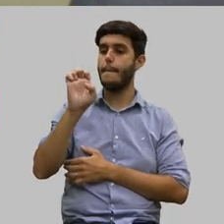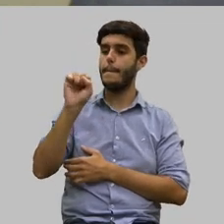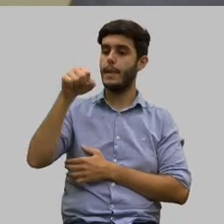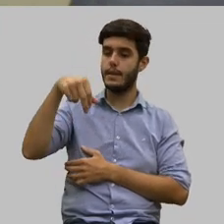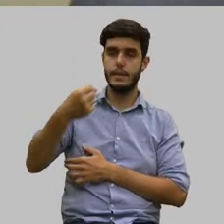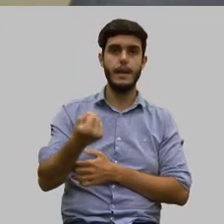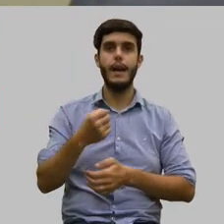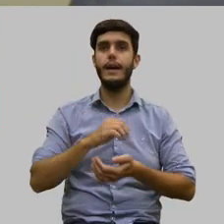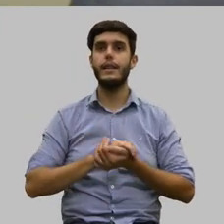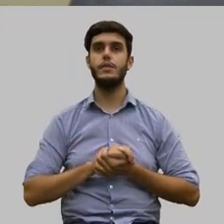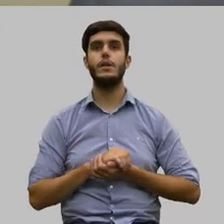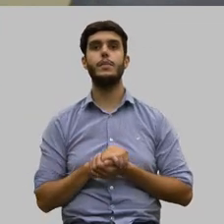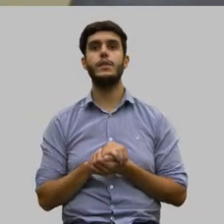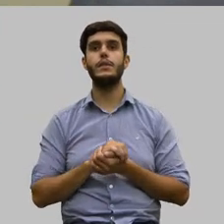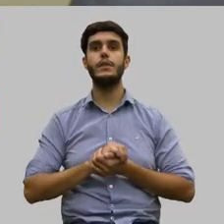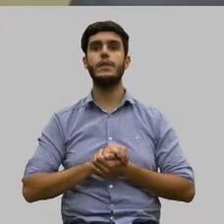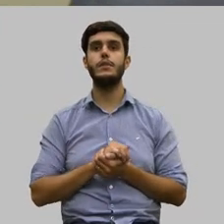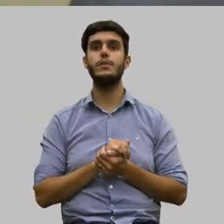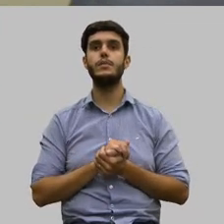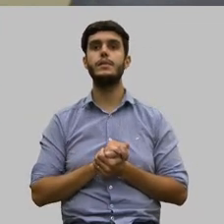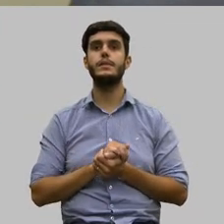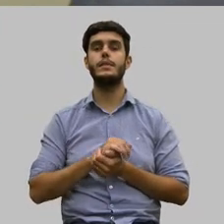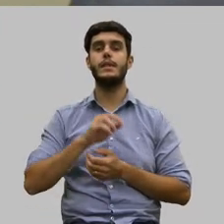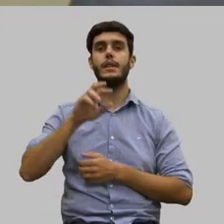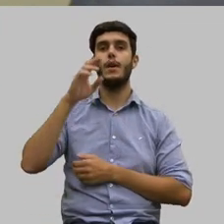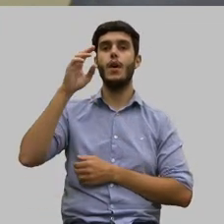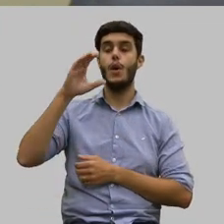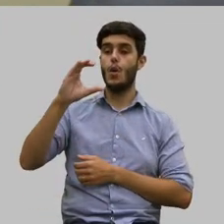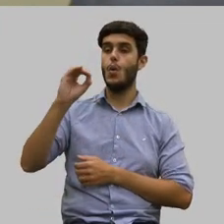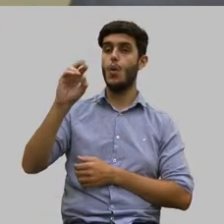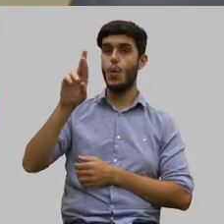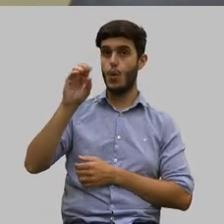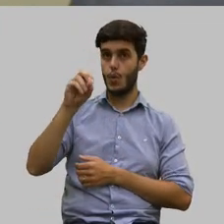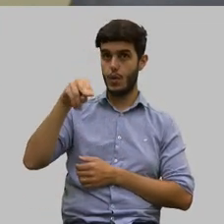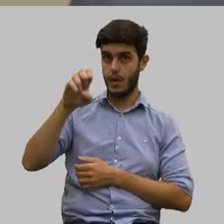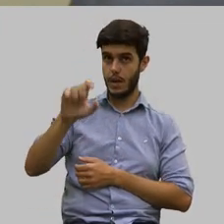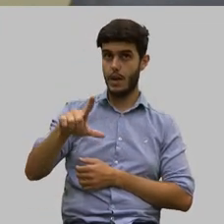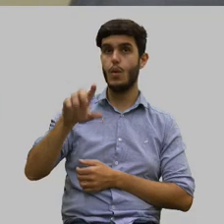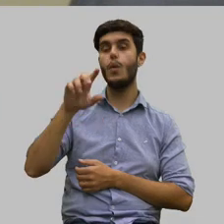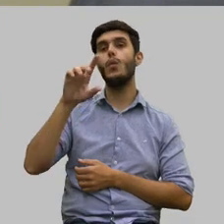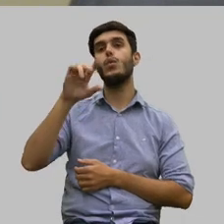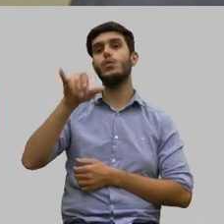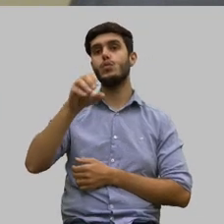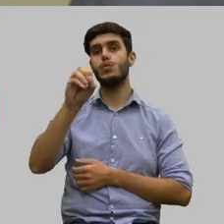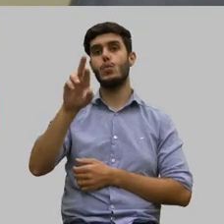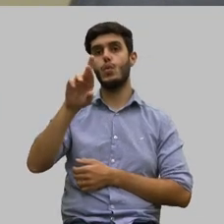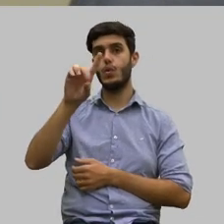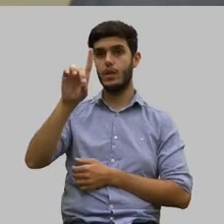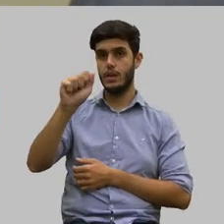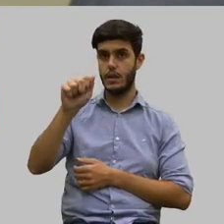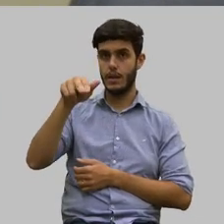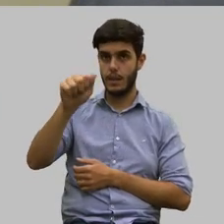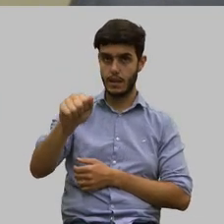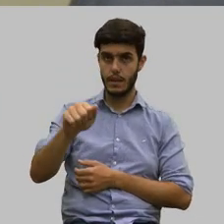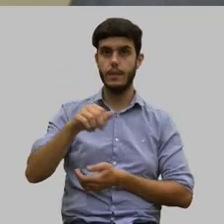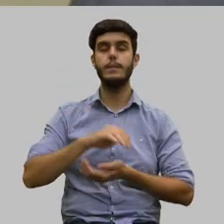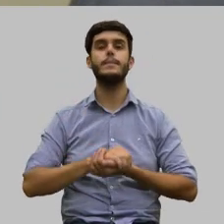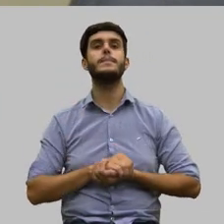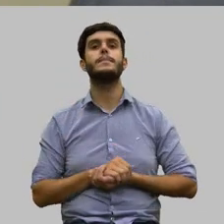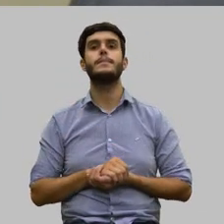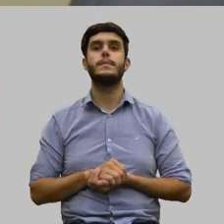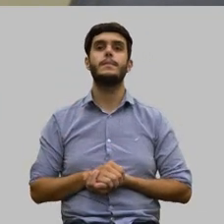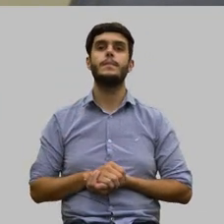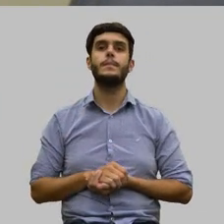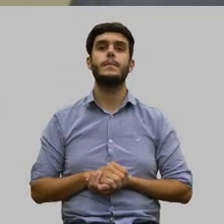Gerais da Coronel BM Jordana de Oliveira Figueiras Daldegan diretora de relações institucionais